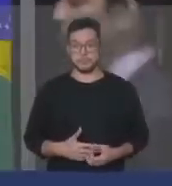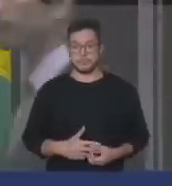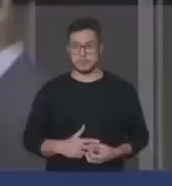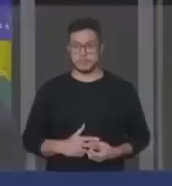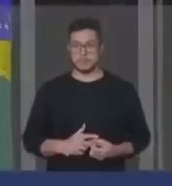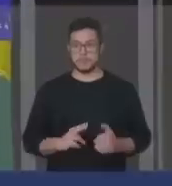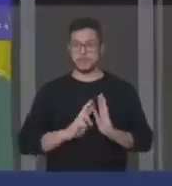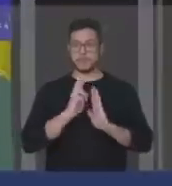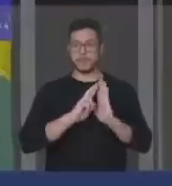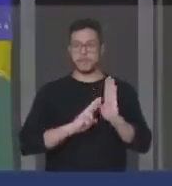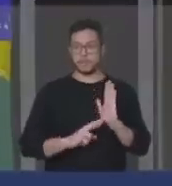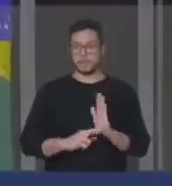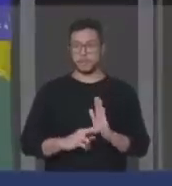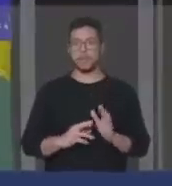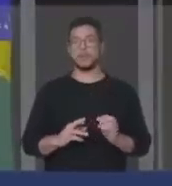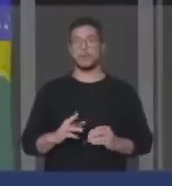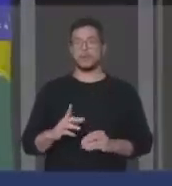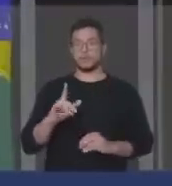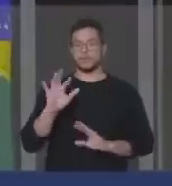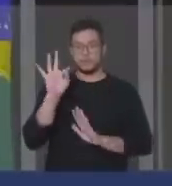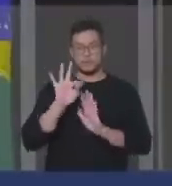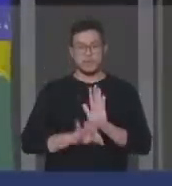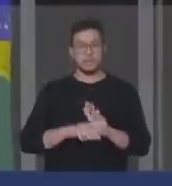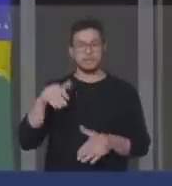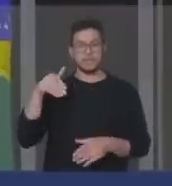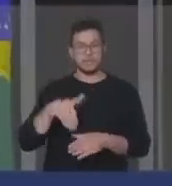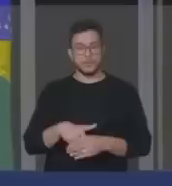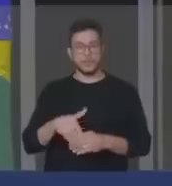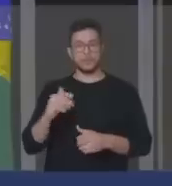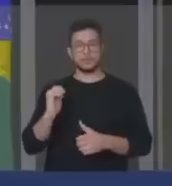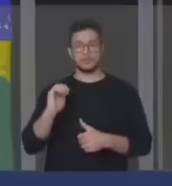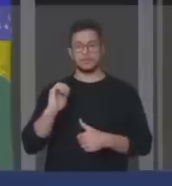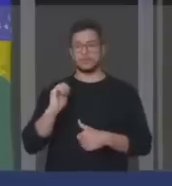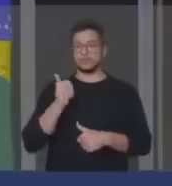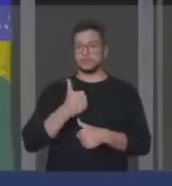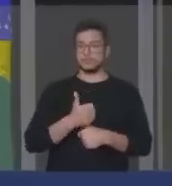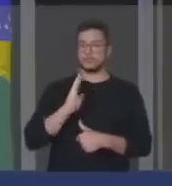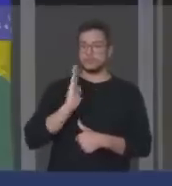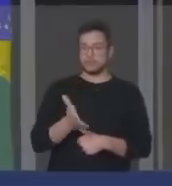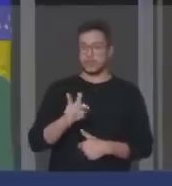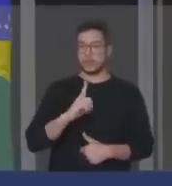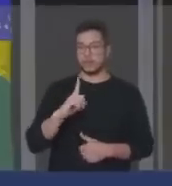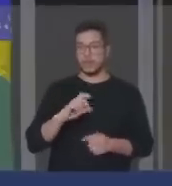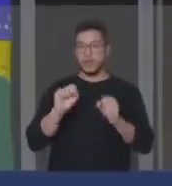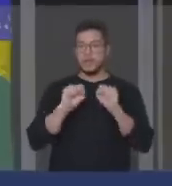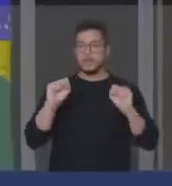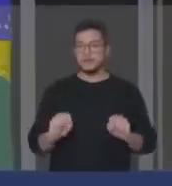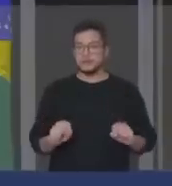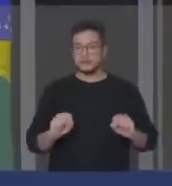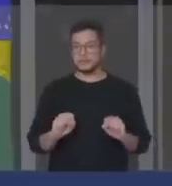o texto, o voto e o substitutivo já foi disponibilizado no site de divulgação da